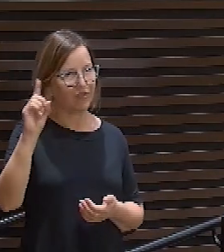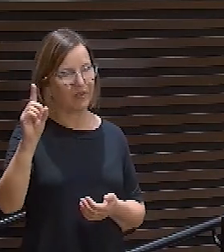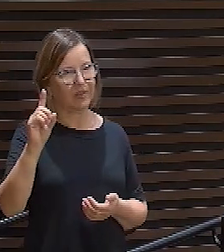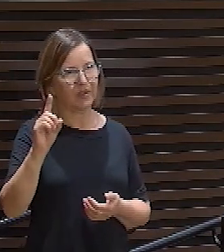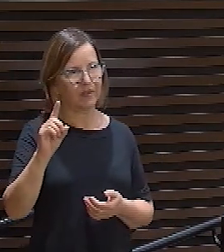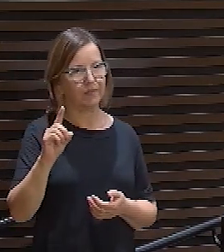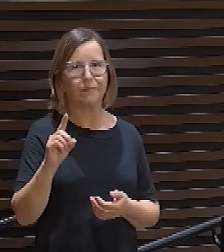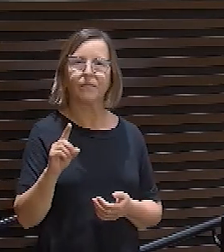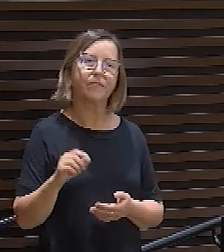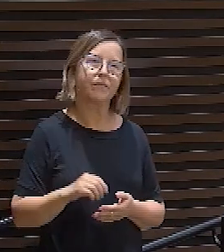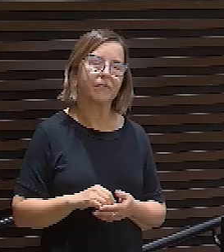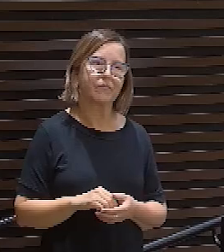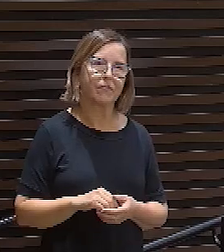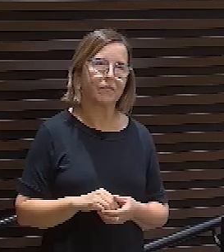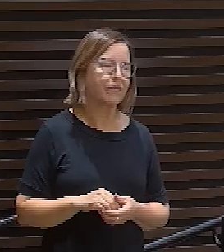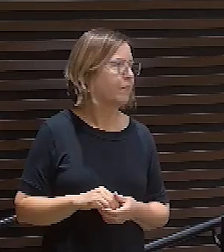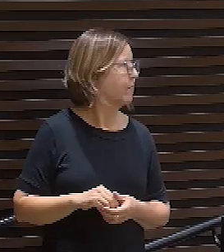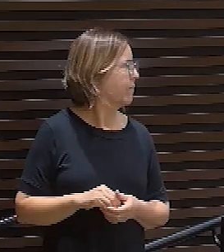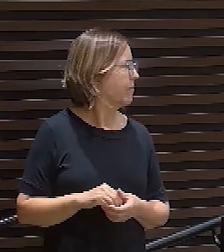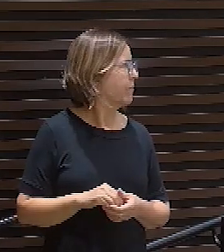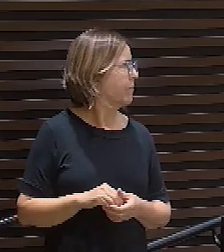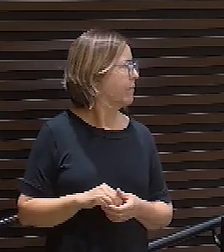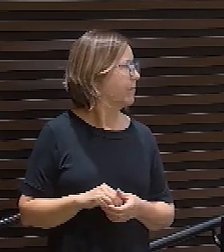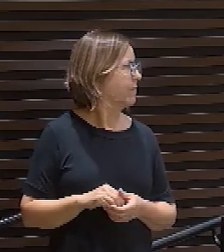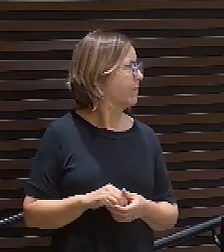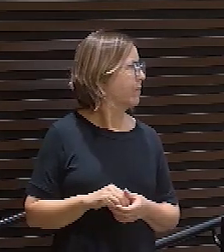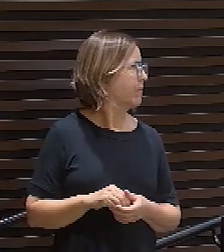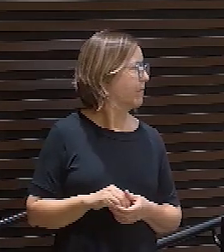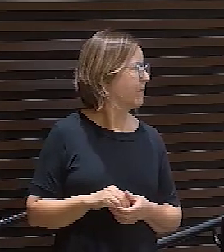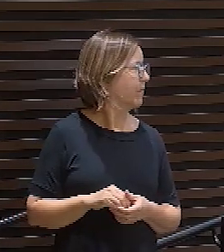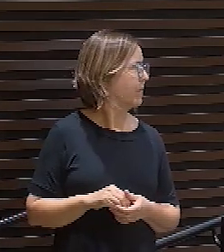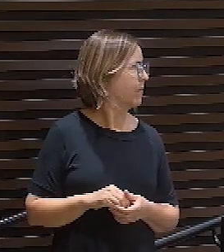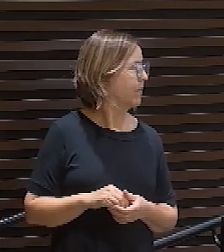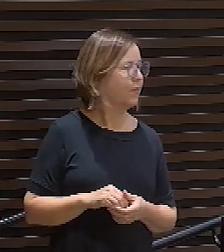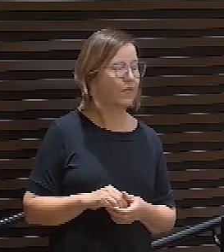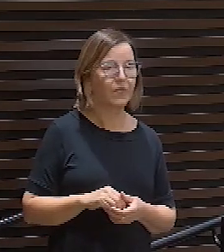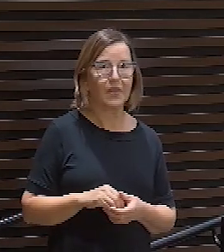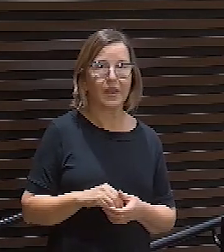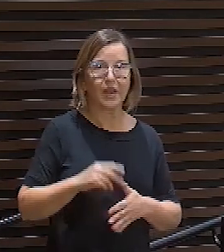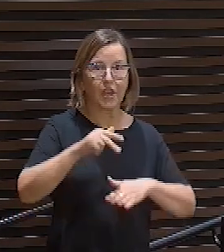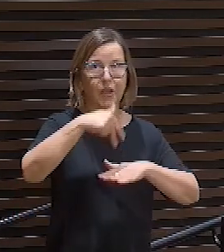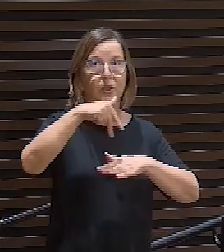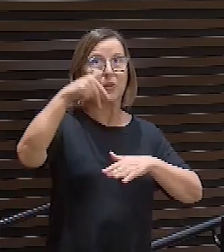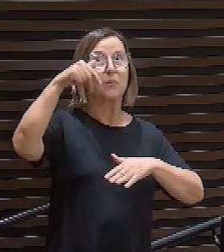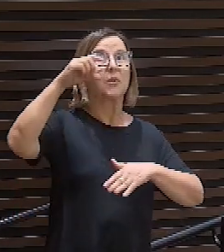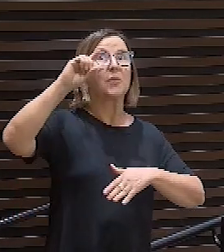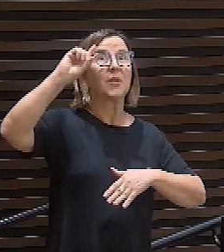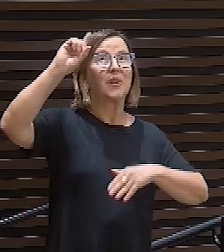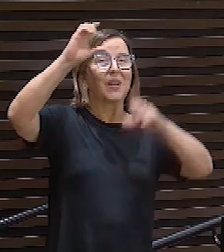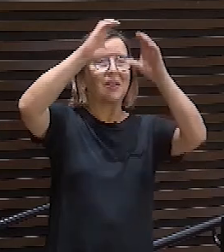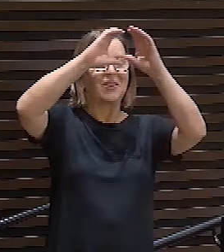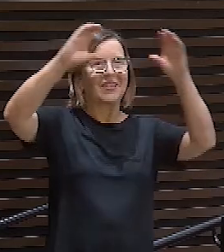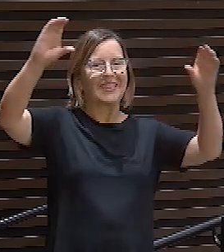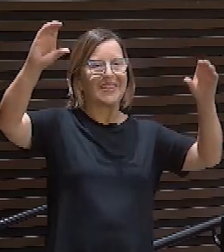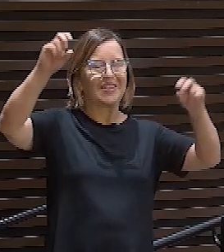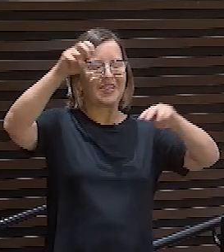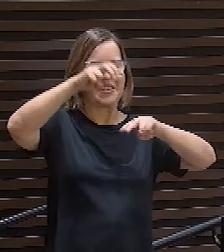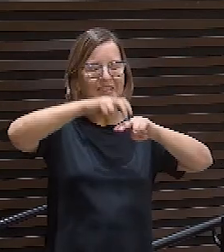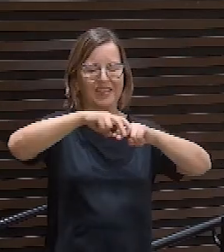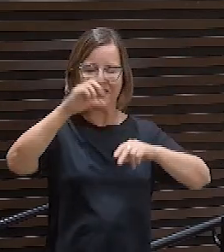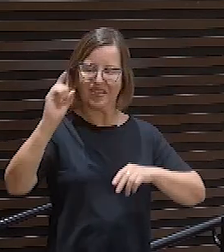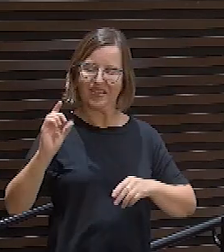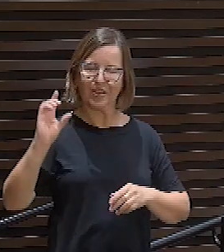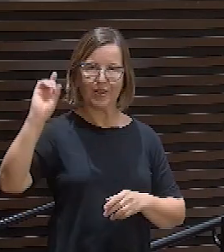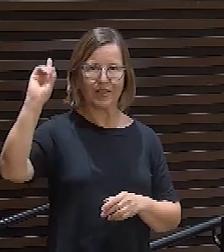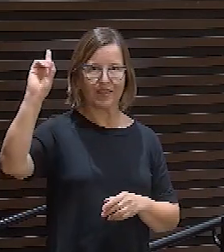40 dias ele fez o que a gente acabou de ver. Ele ascendeu aos céus para sentar-se à destra do Pai. E o